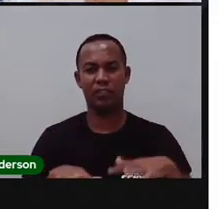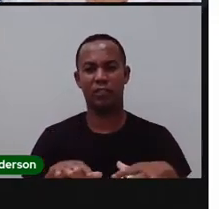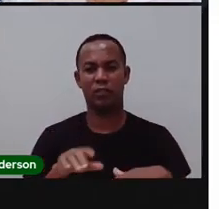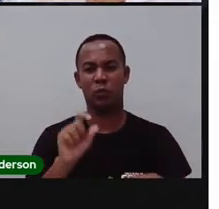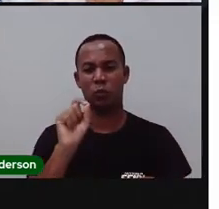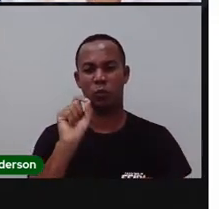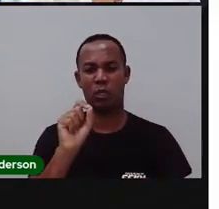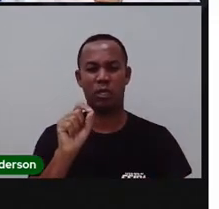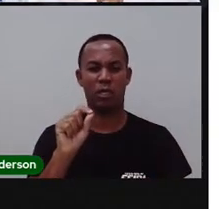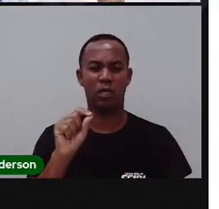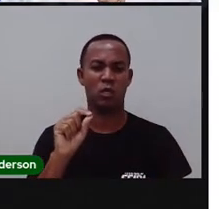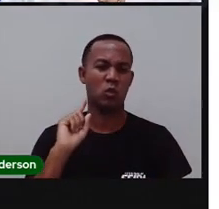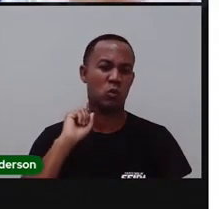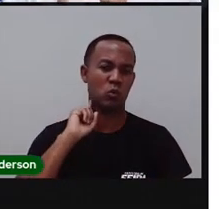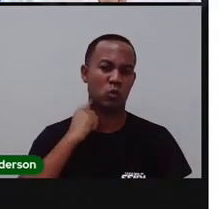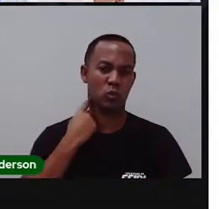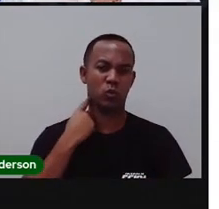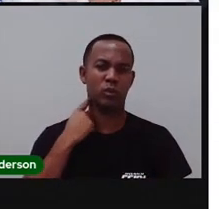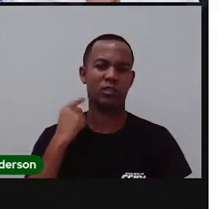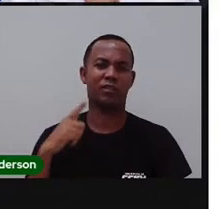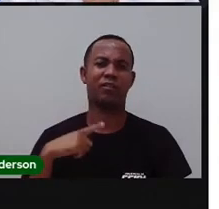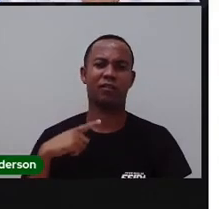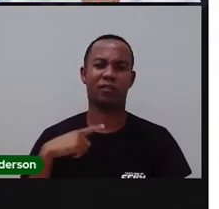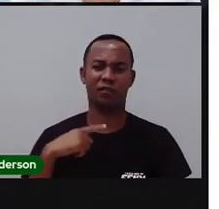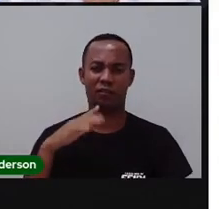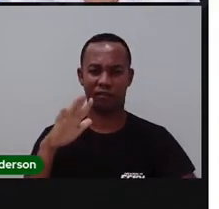suja. Né?